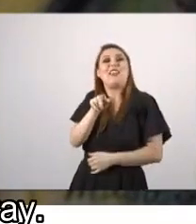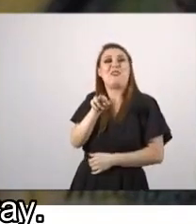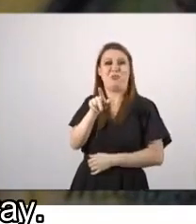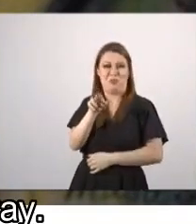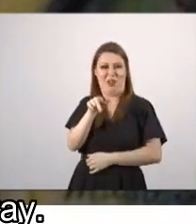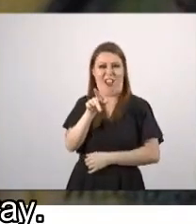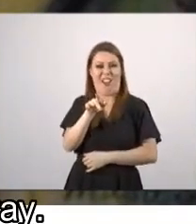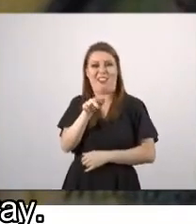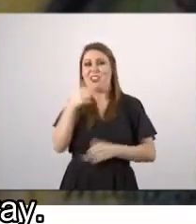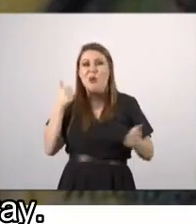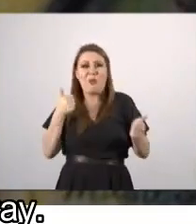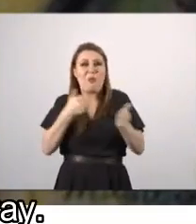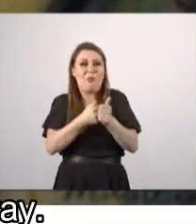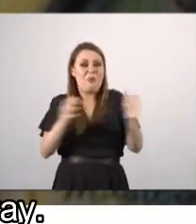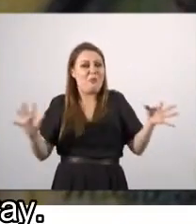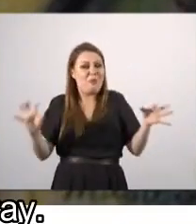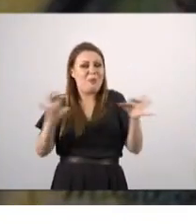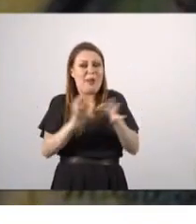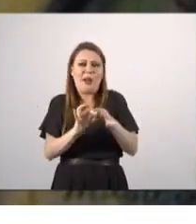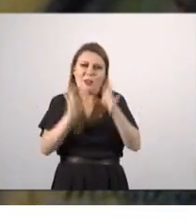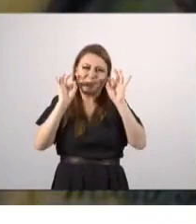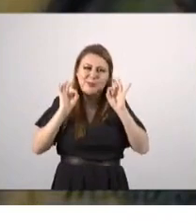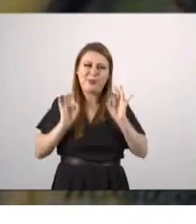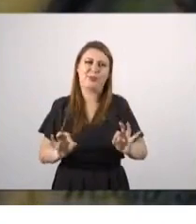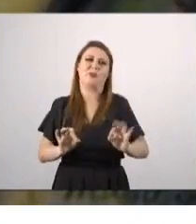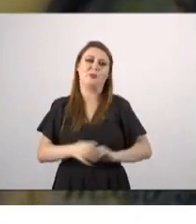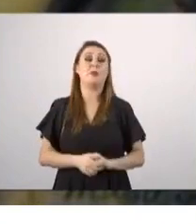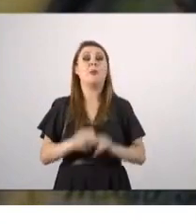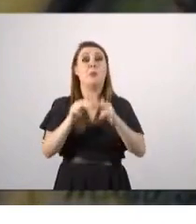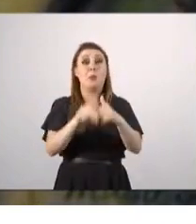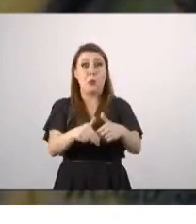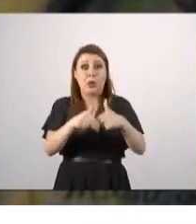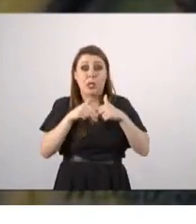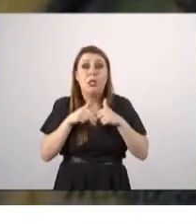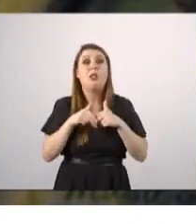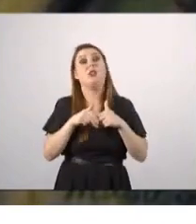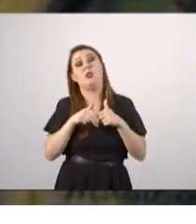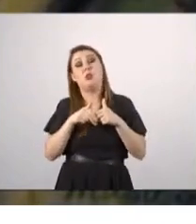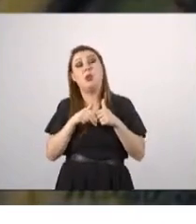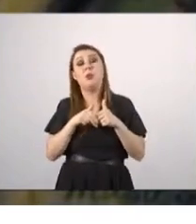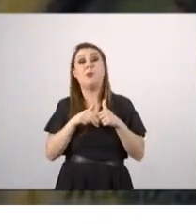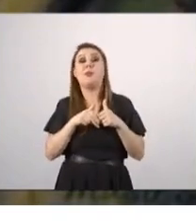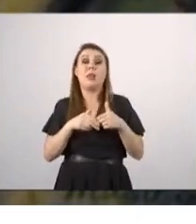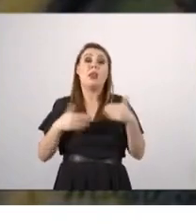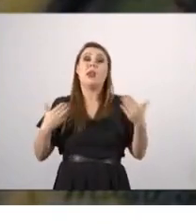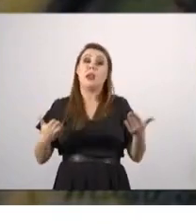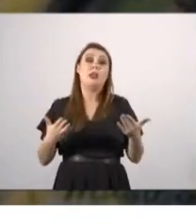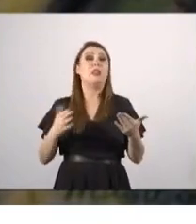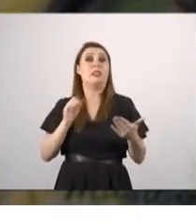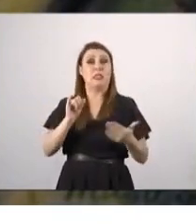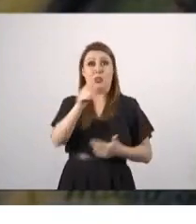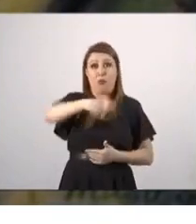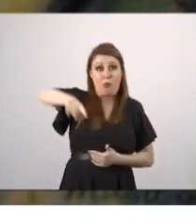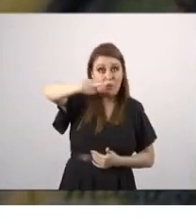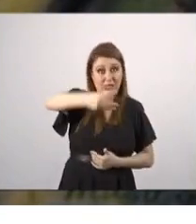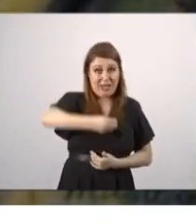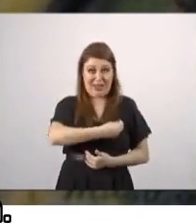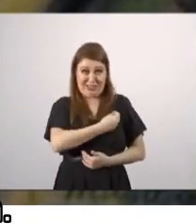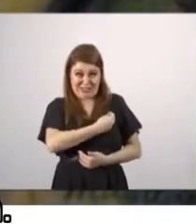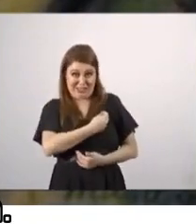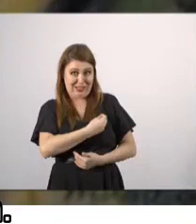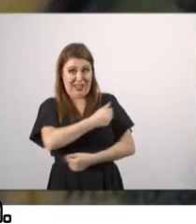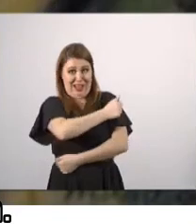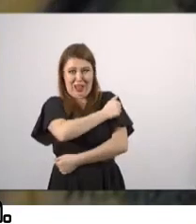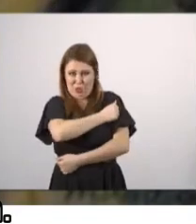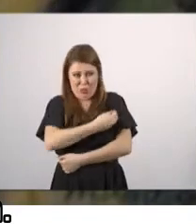aproximando-as de maneira definitiva. Portanto, como se vê, sem a vossa presença,